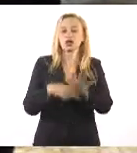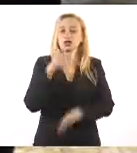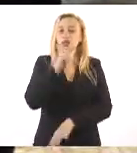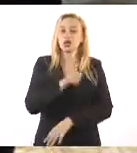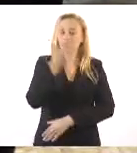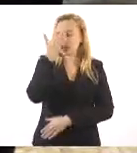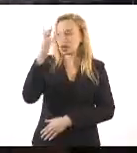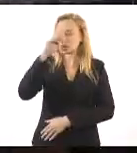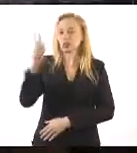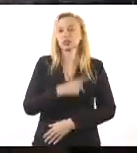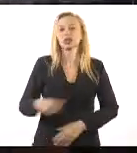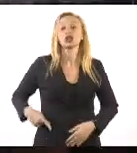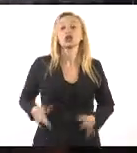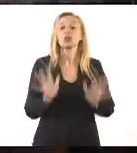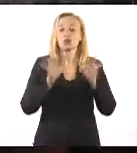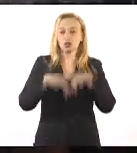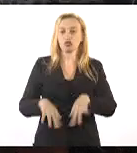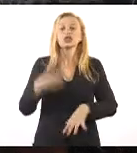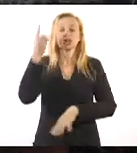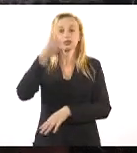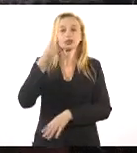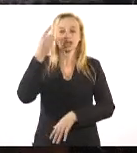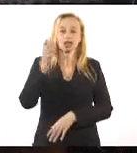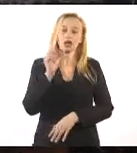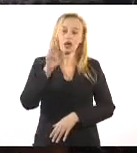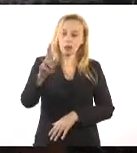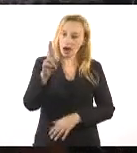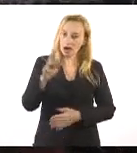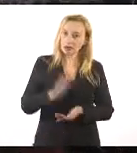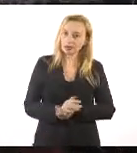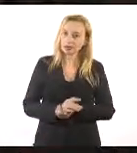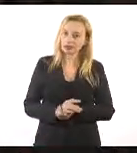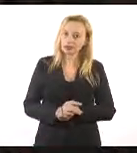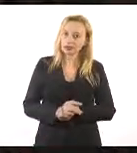presidente. Por fim, deputado Eliomar. Eliomar, é só pra diz justi... que se passar o álcool na mão... Não...